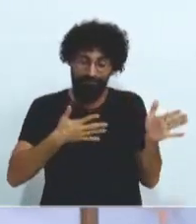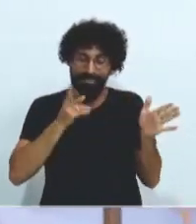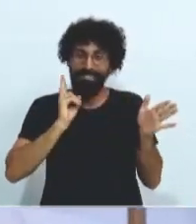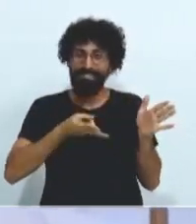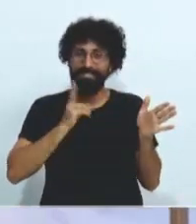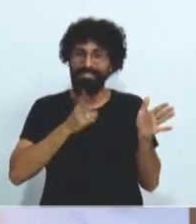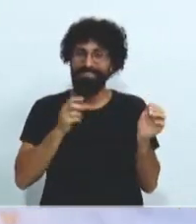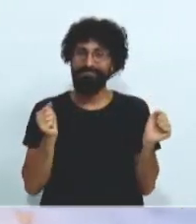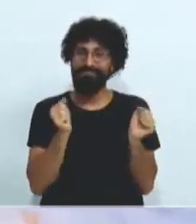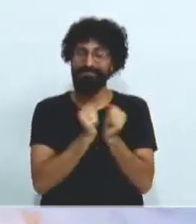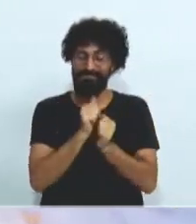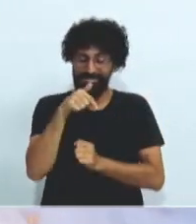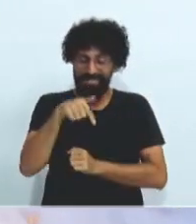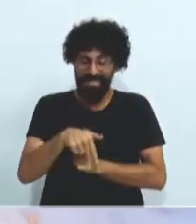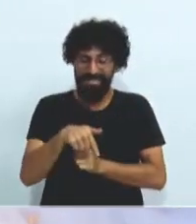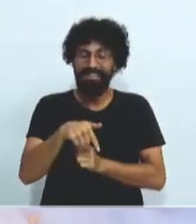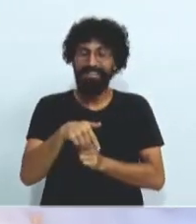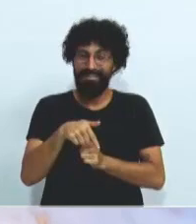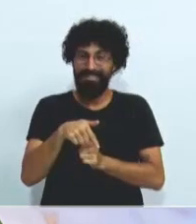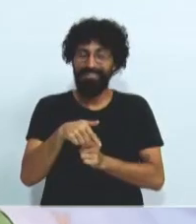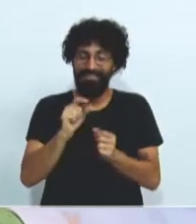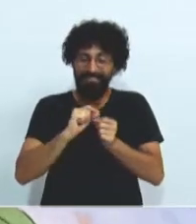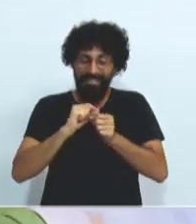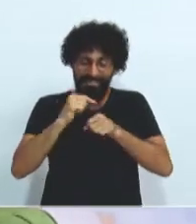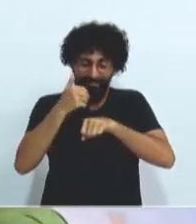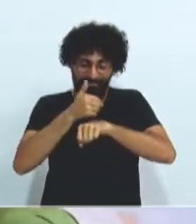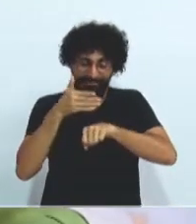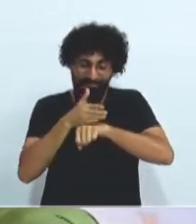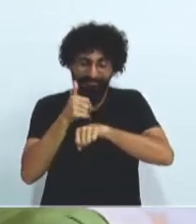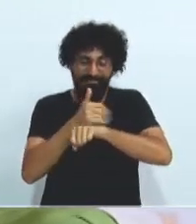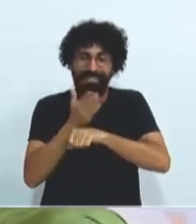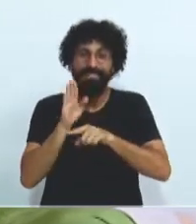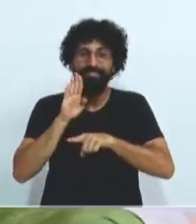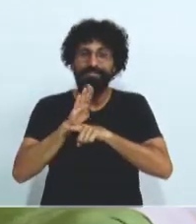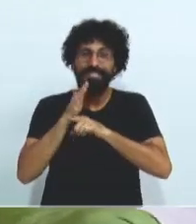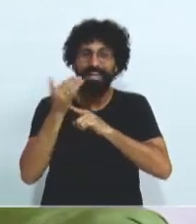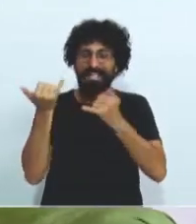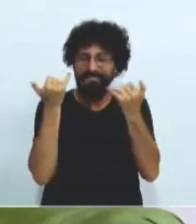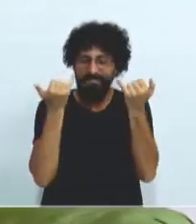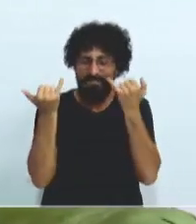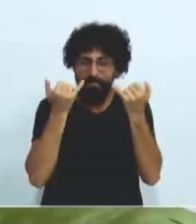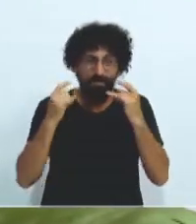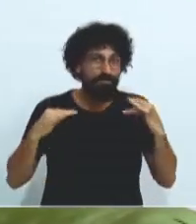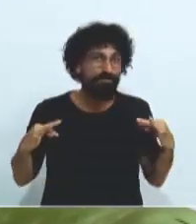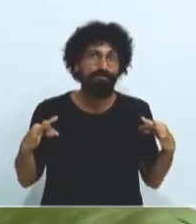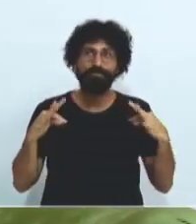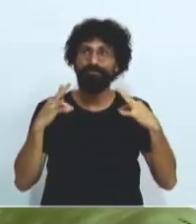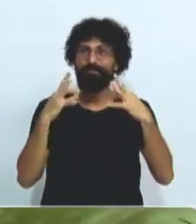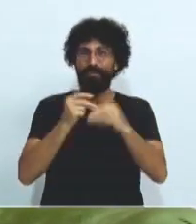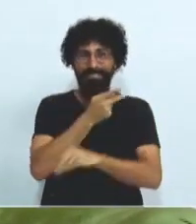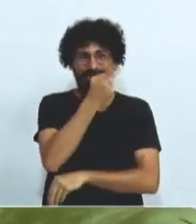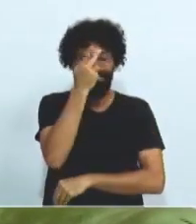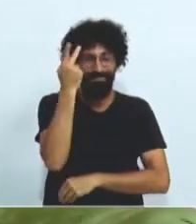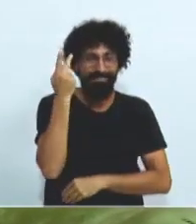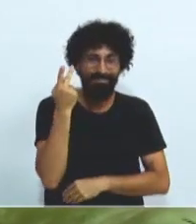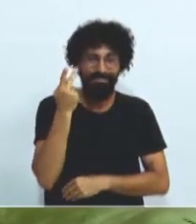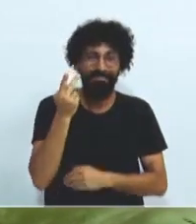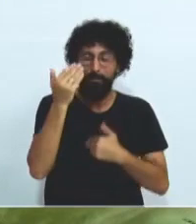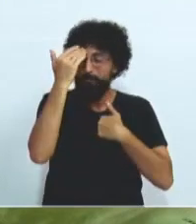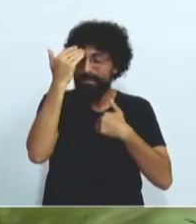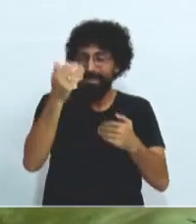a gente aqui no Viver Bem, ajudando a levar a informação para todos os públicos. Mais uma vez, a